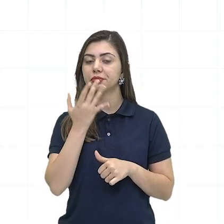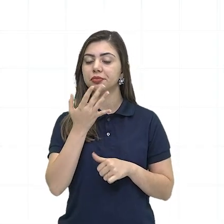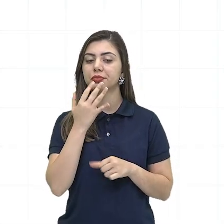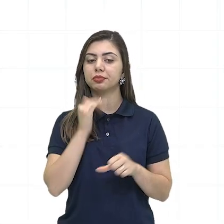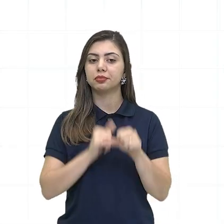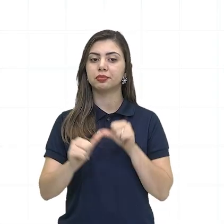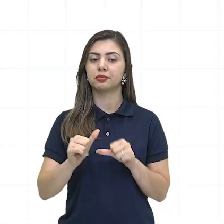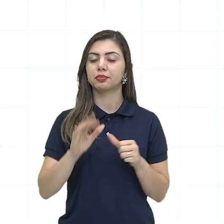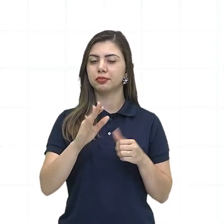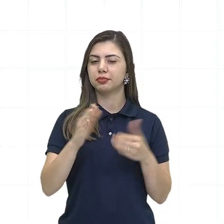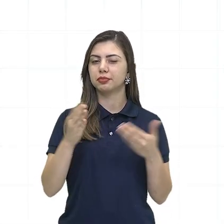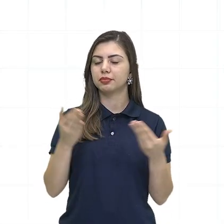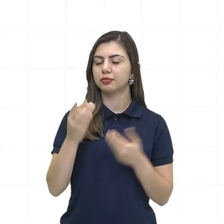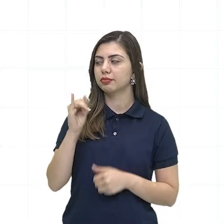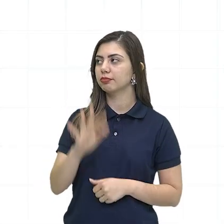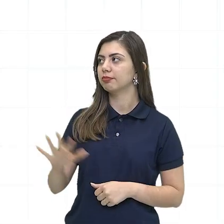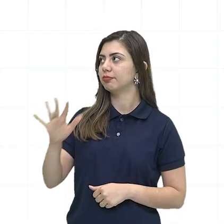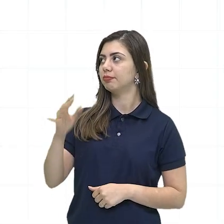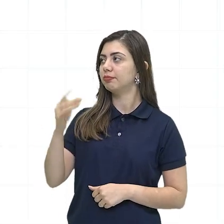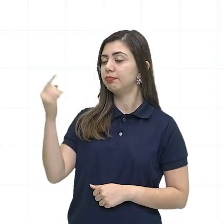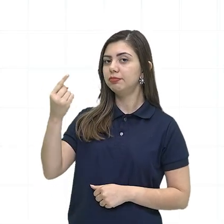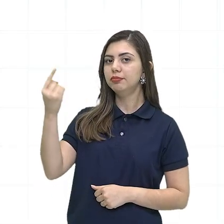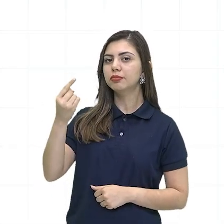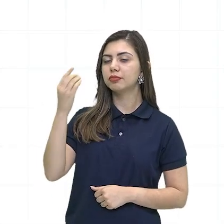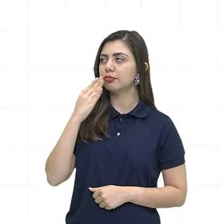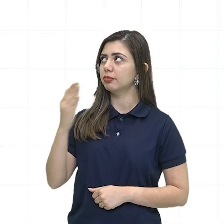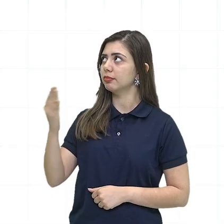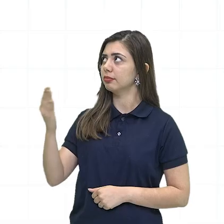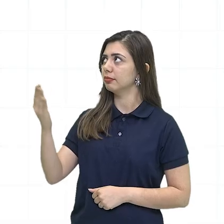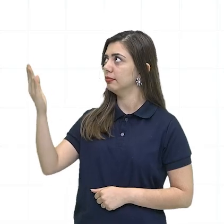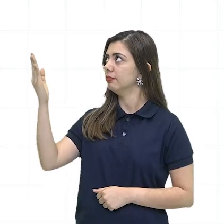nossa primeira imagem, né, que nós temos